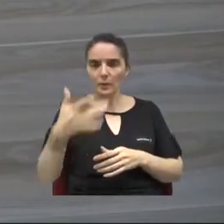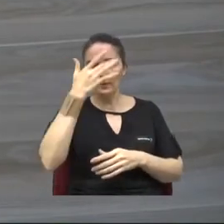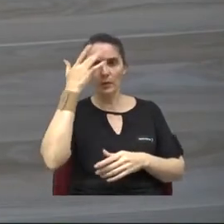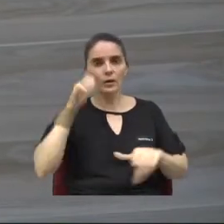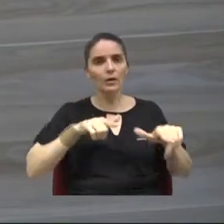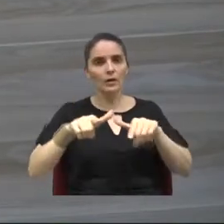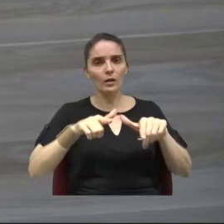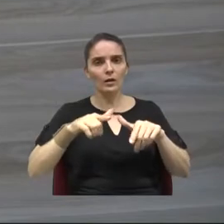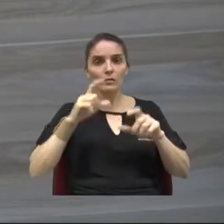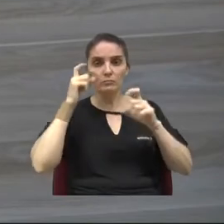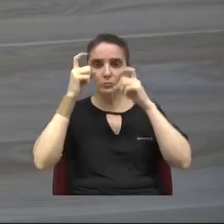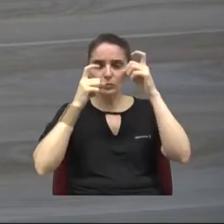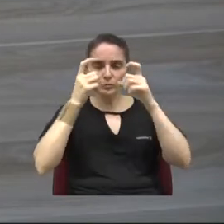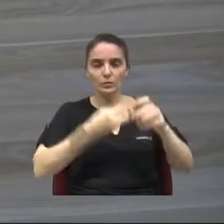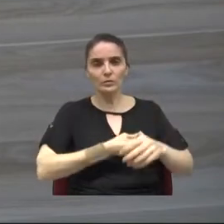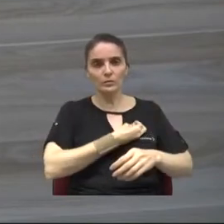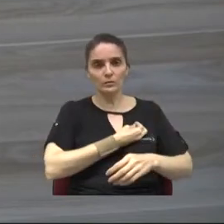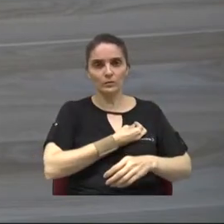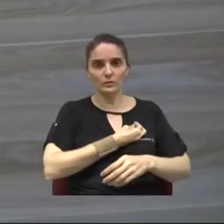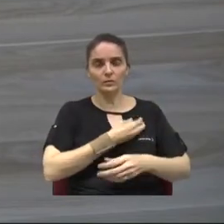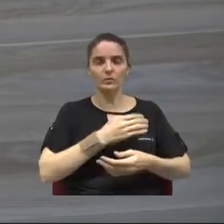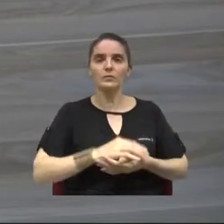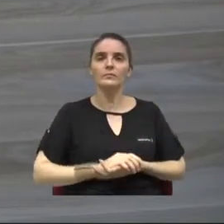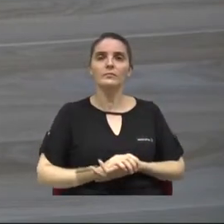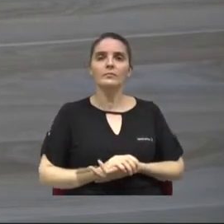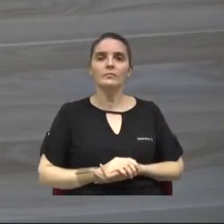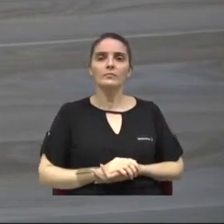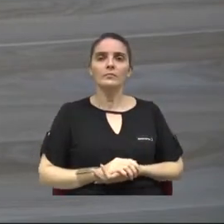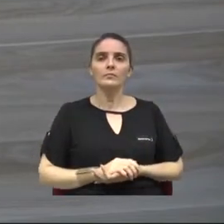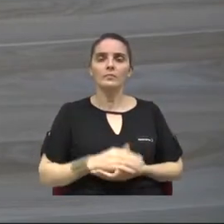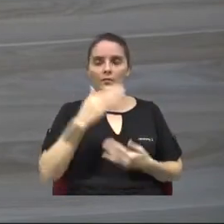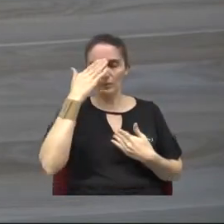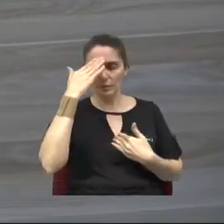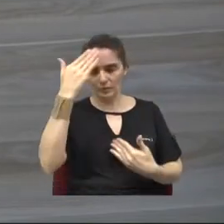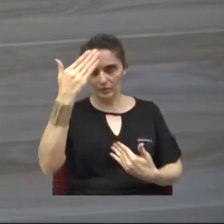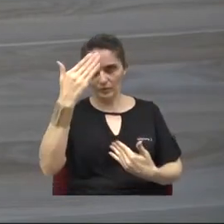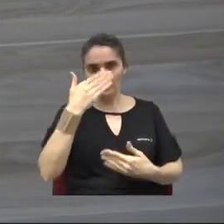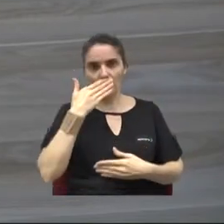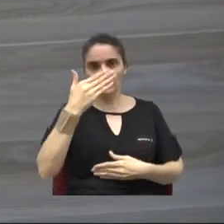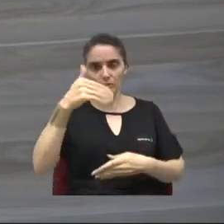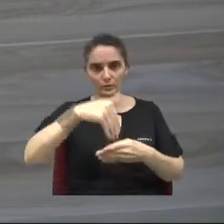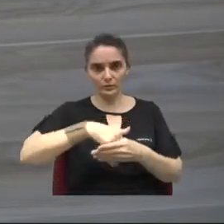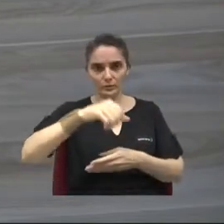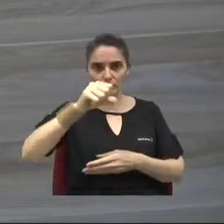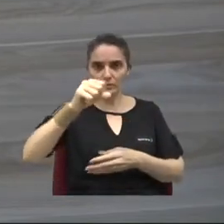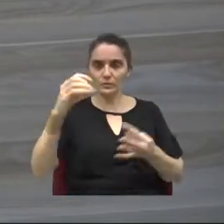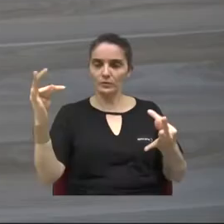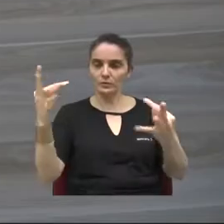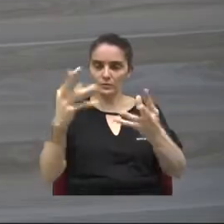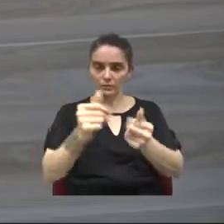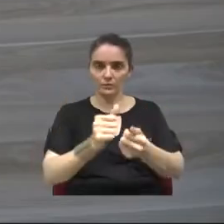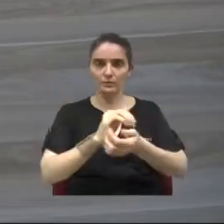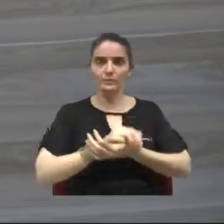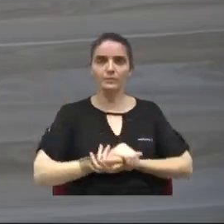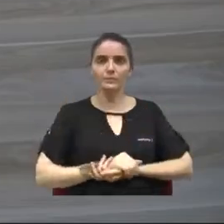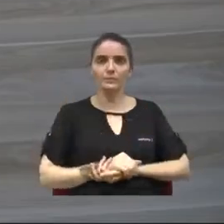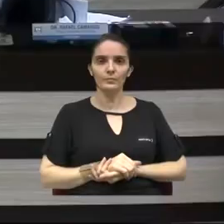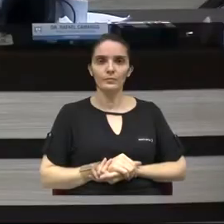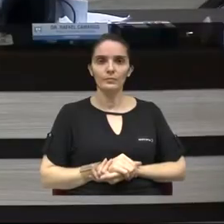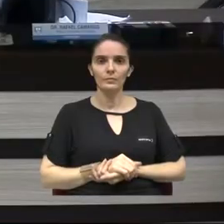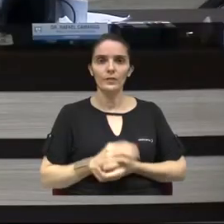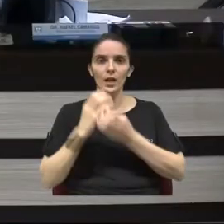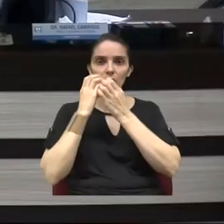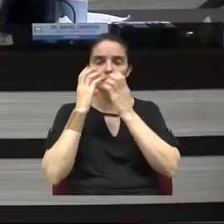vida do ser humano. Isso é tudo, senhor presidente. Muito obrigado e peço aí o voto favorável de todos vocês, nobres colegas. Mir do